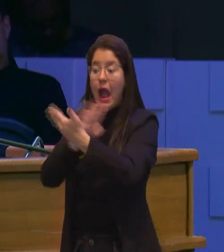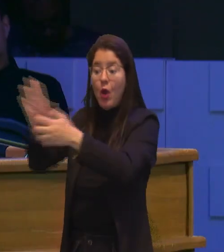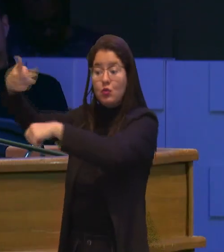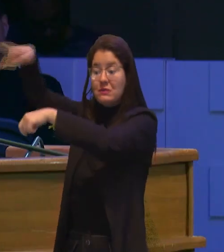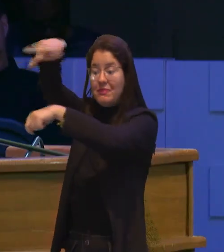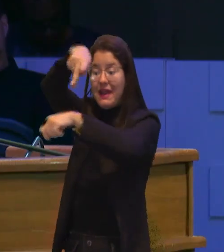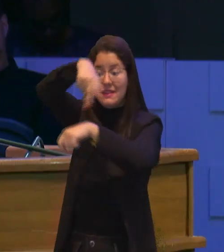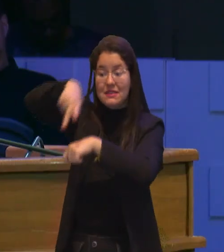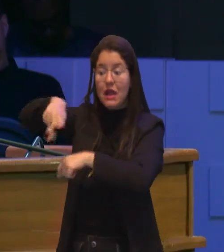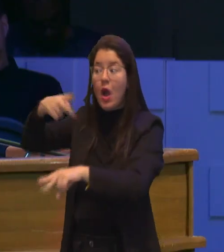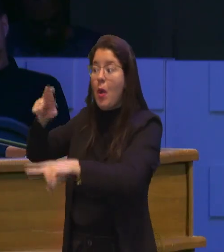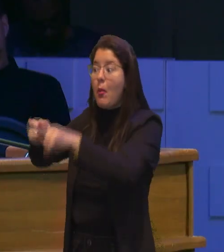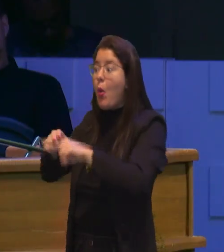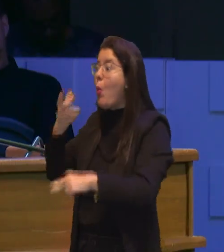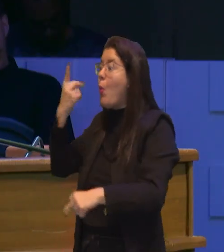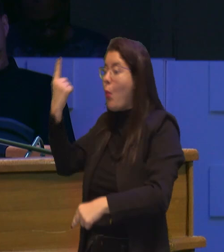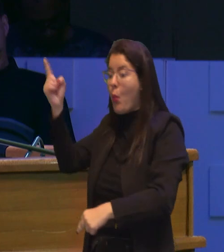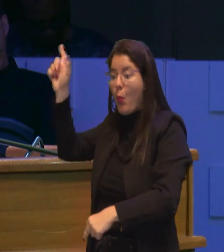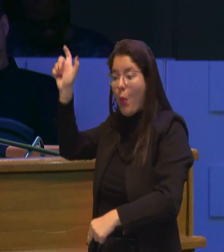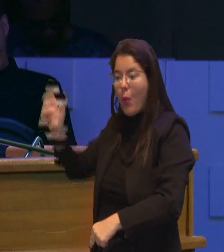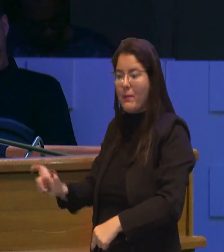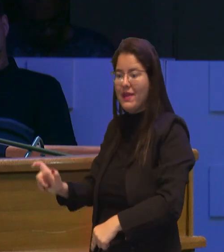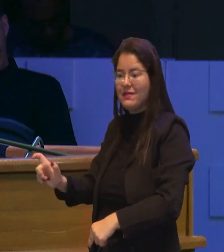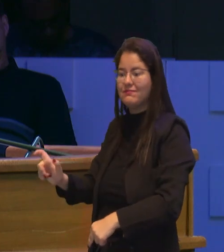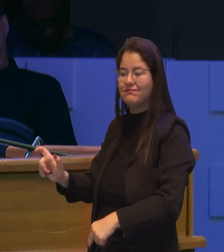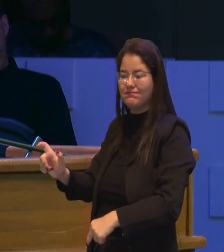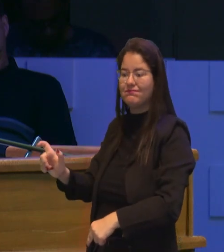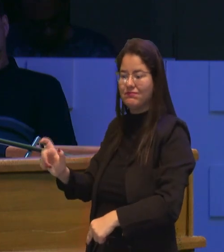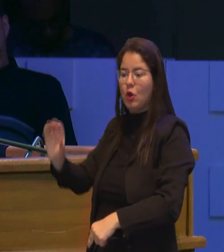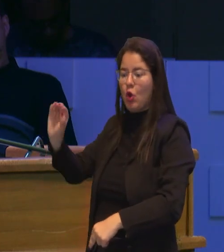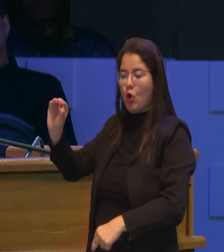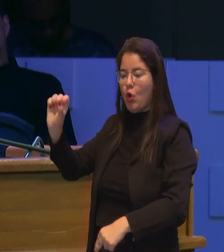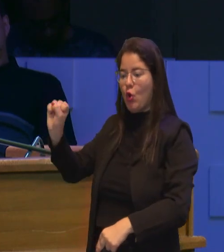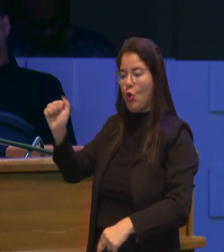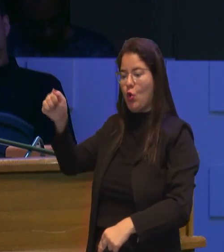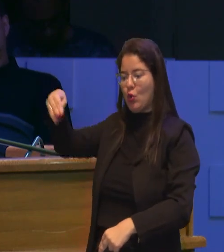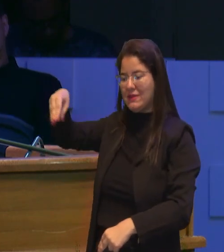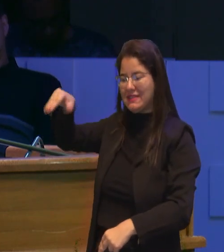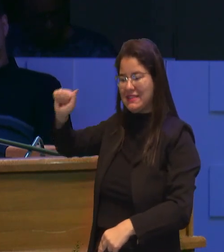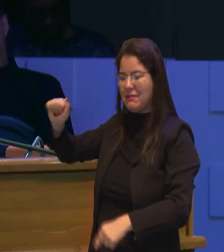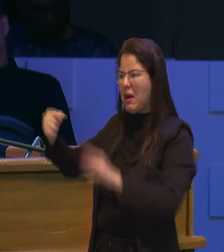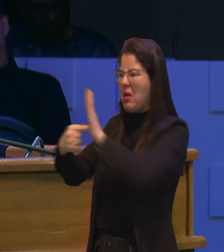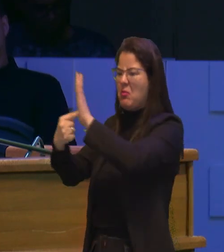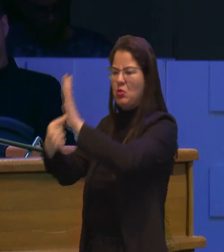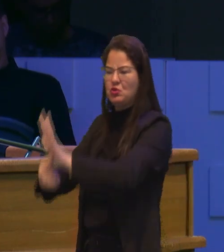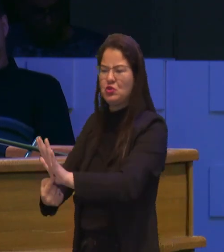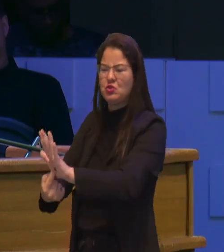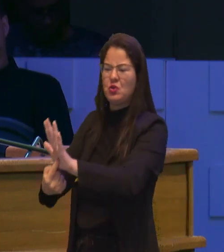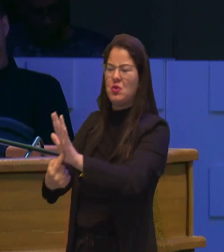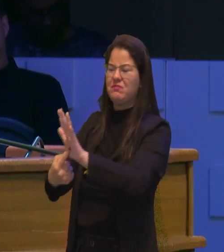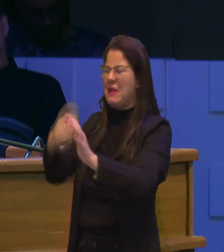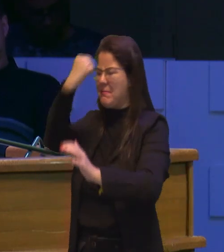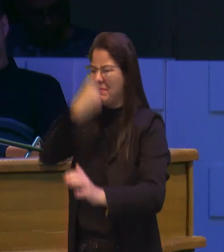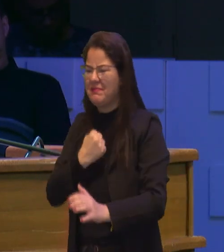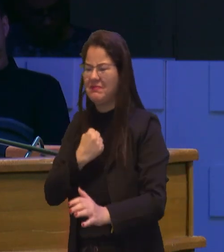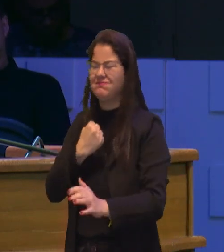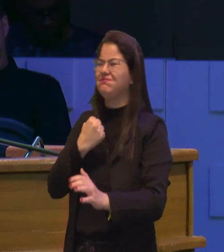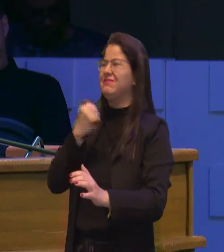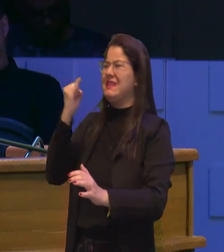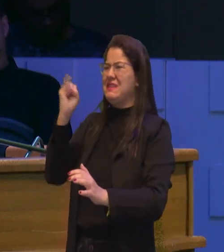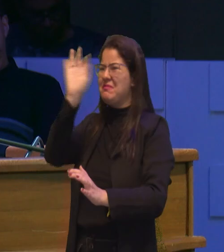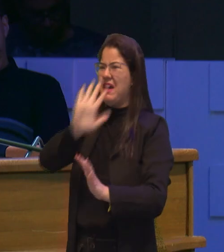que passou uma imagem para o mundo, uma imagem de terror, uma imagem de terrorismo, uma imagem